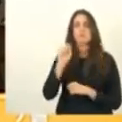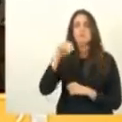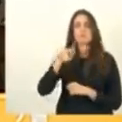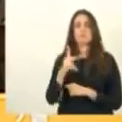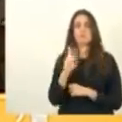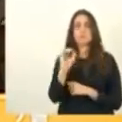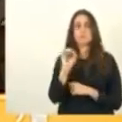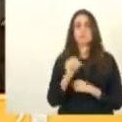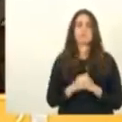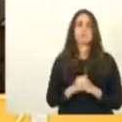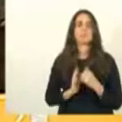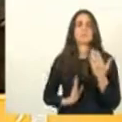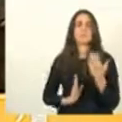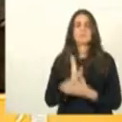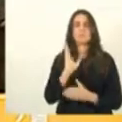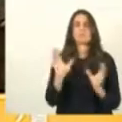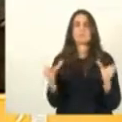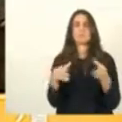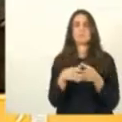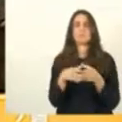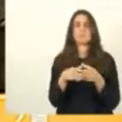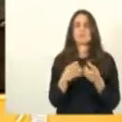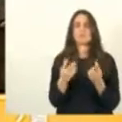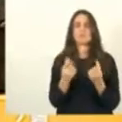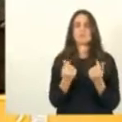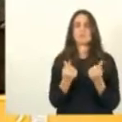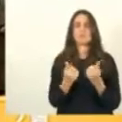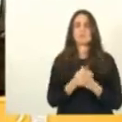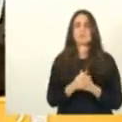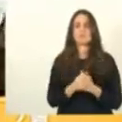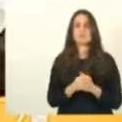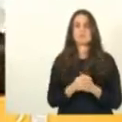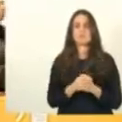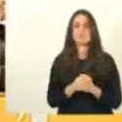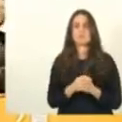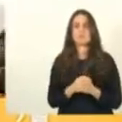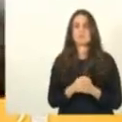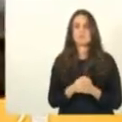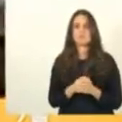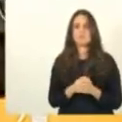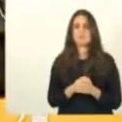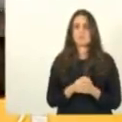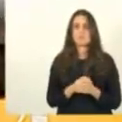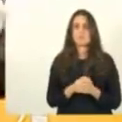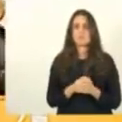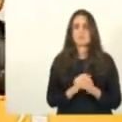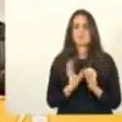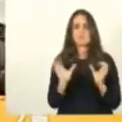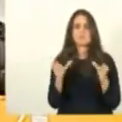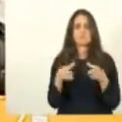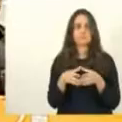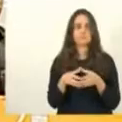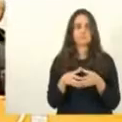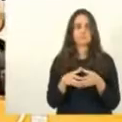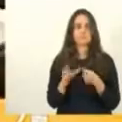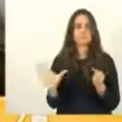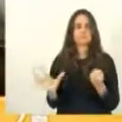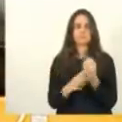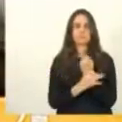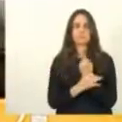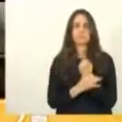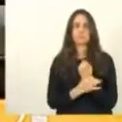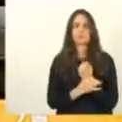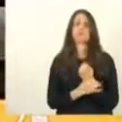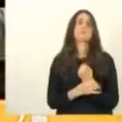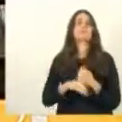o relator. Aprovado na Comissão de Finanças. Vamos à Comissão de Segurança, com o